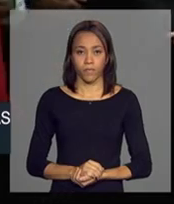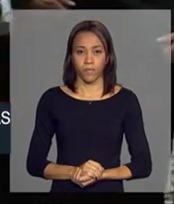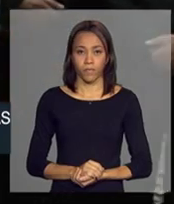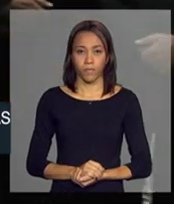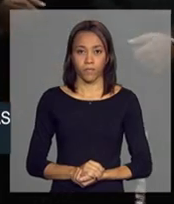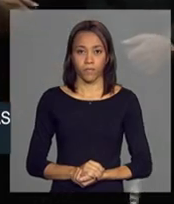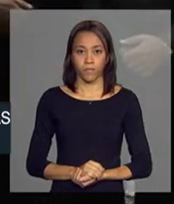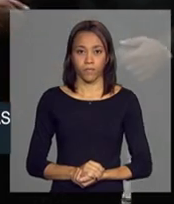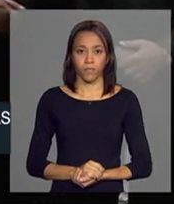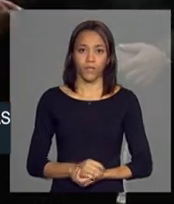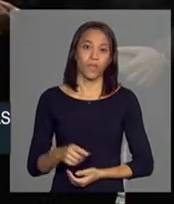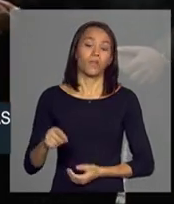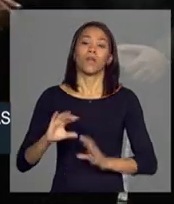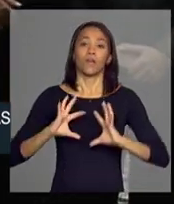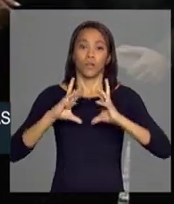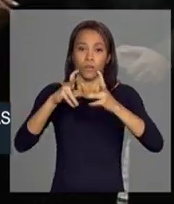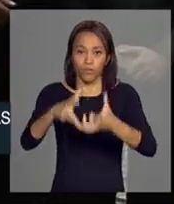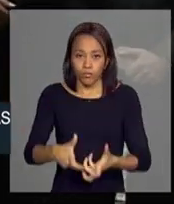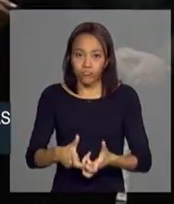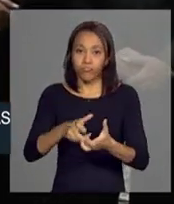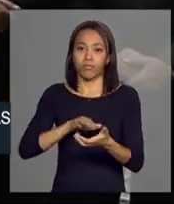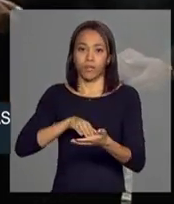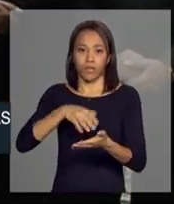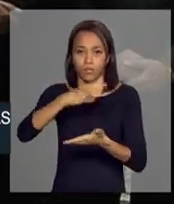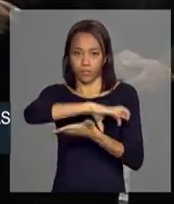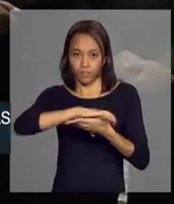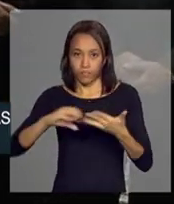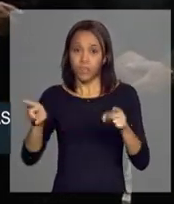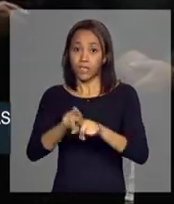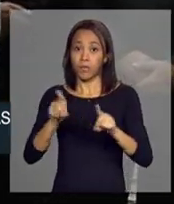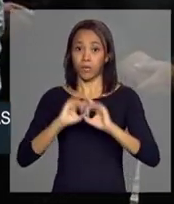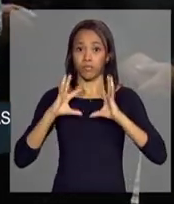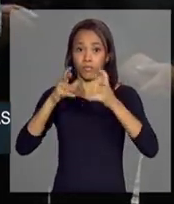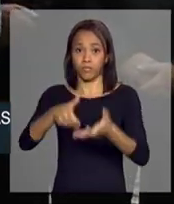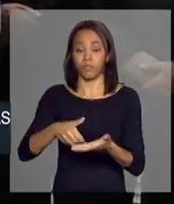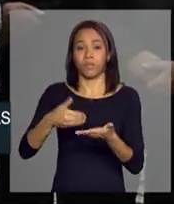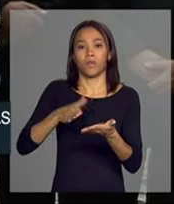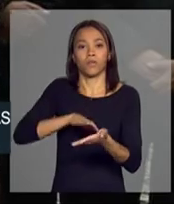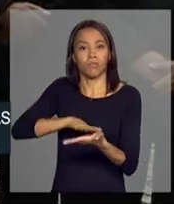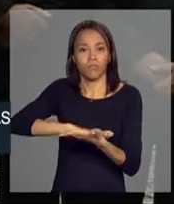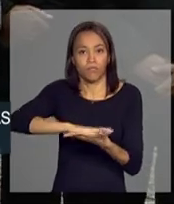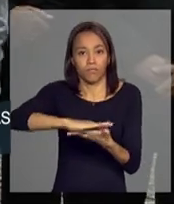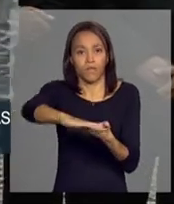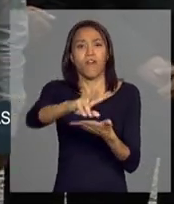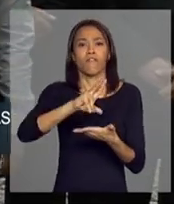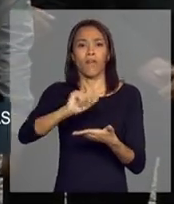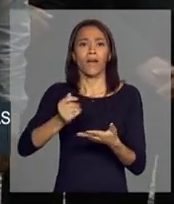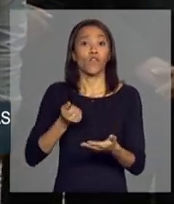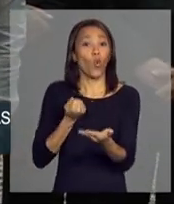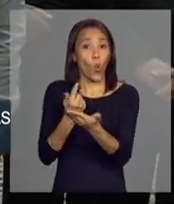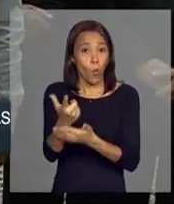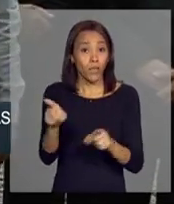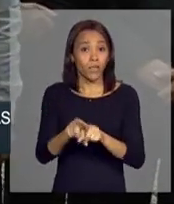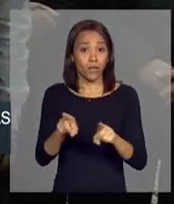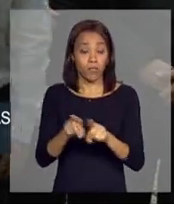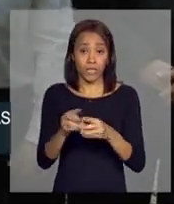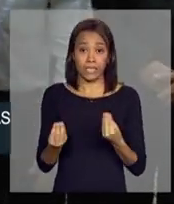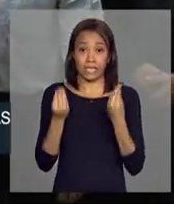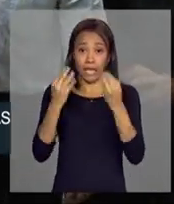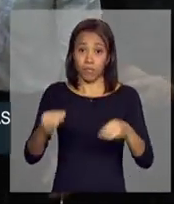as retroescavadeiras e motoniveladoras foram compradas foram doadas pelo ministério do desenvolvimento